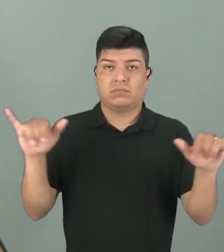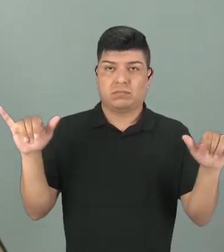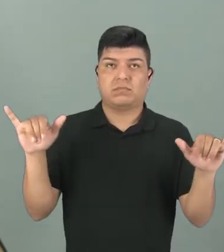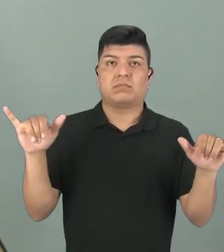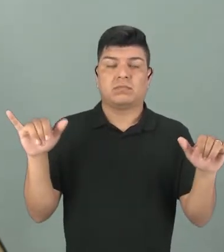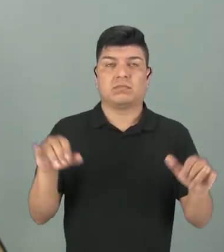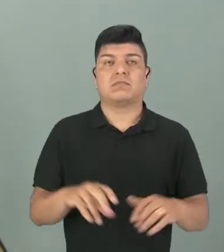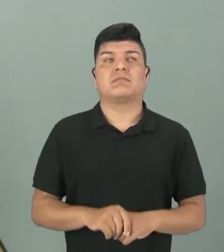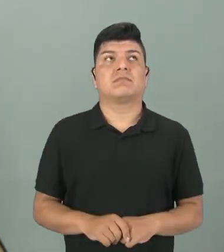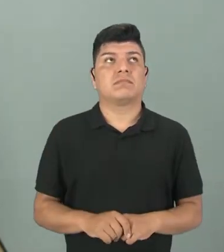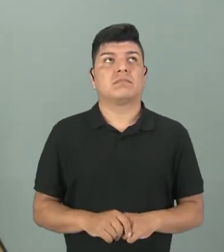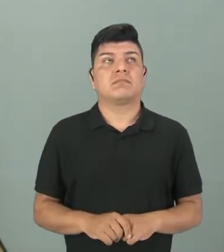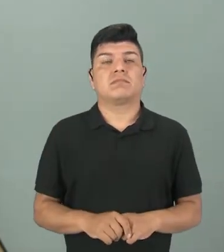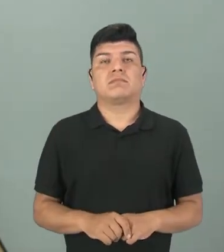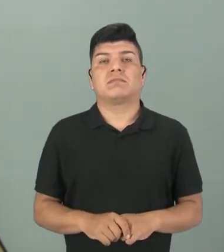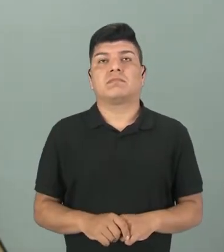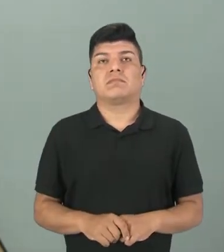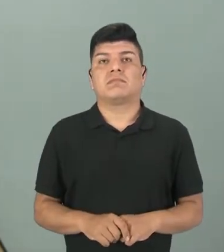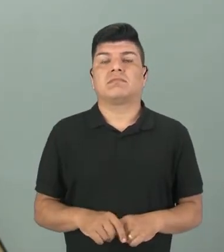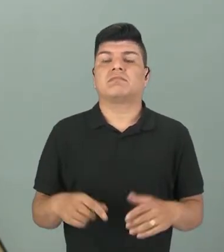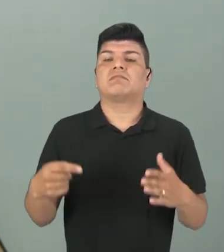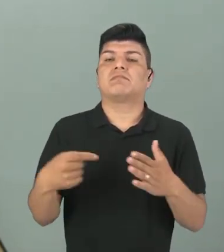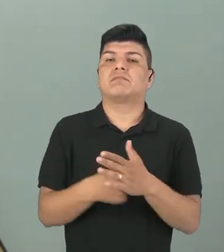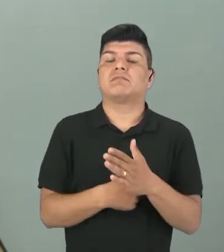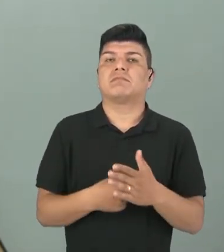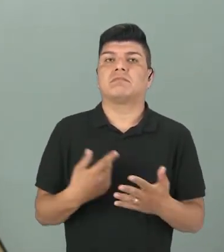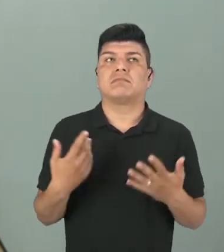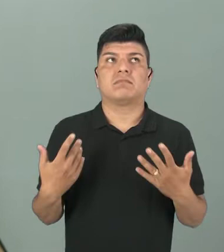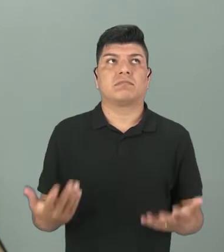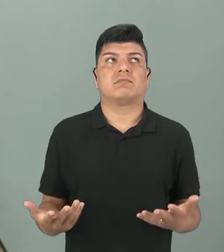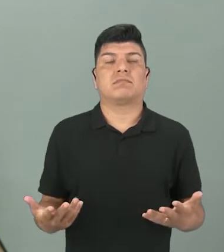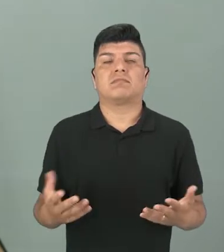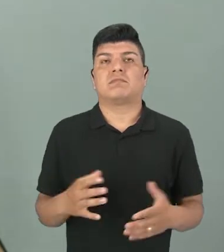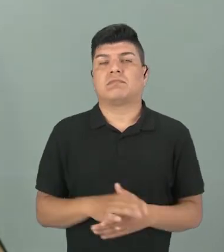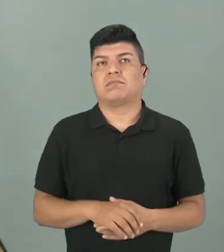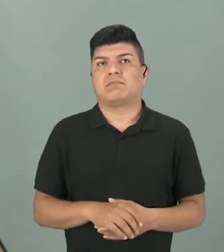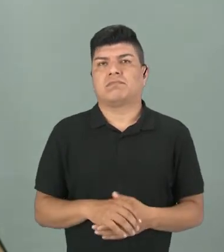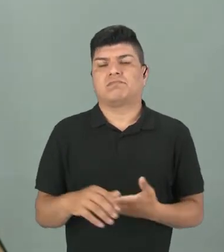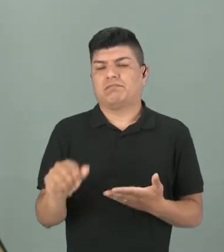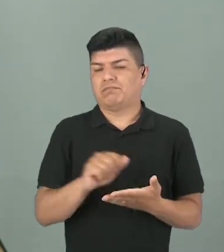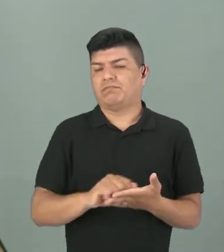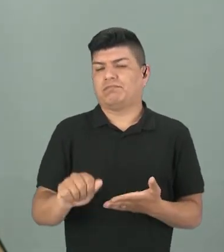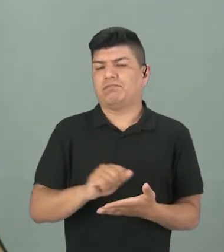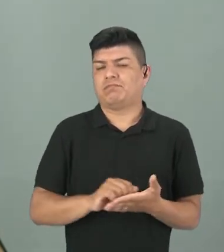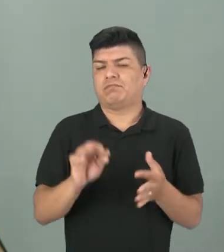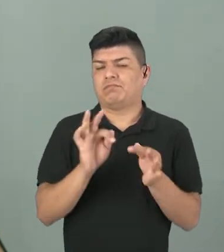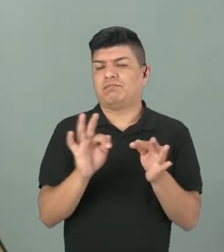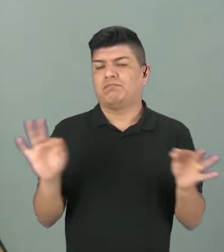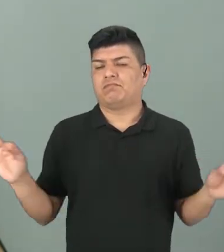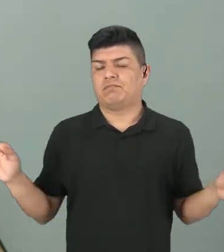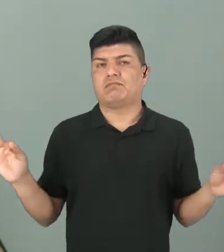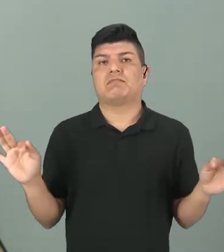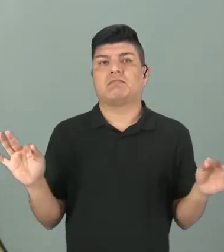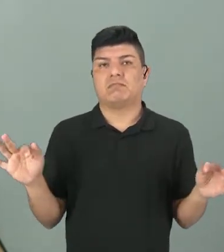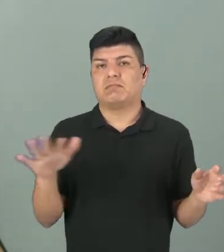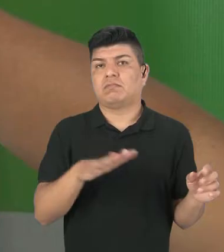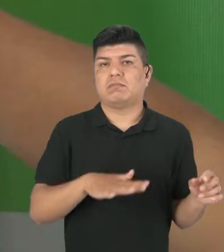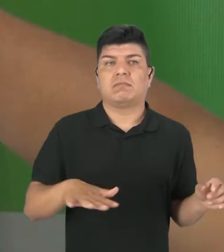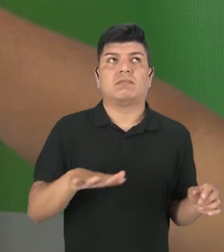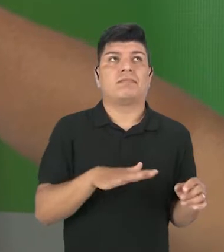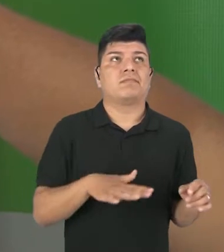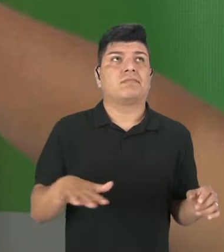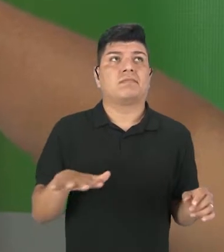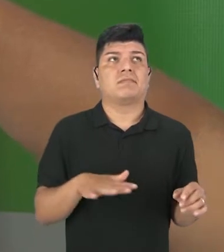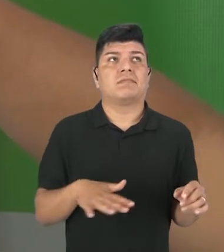da notícia. E aí vocês podem perguntar, mas essa escrita, essa frase que está bem abaixo,